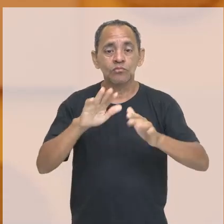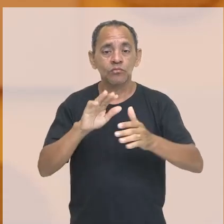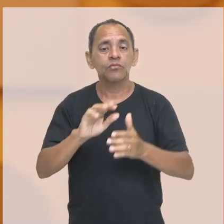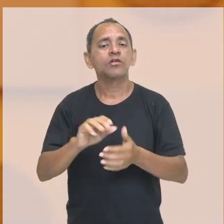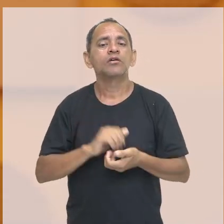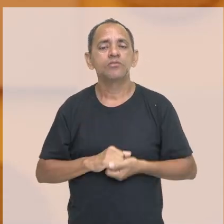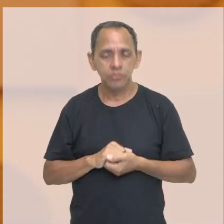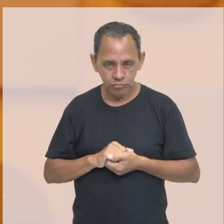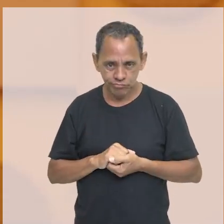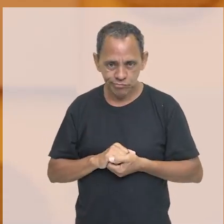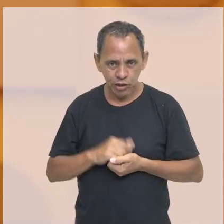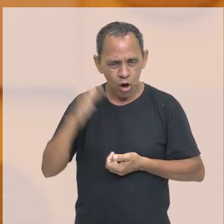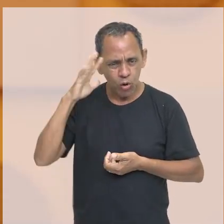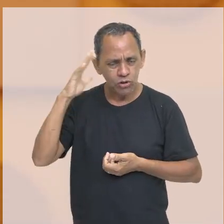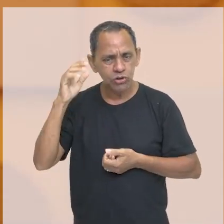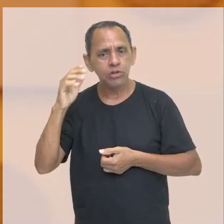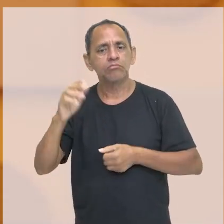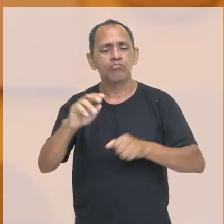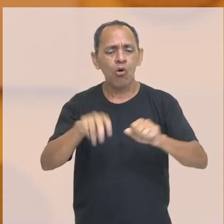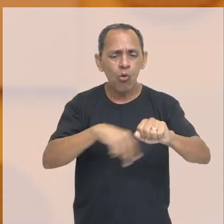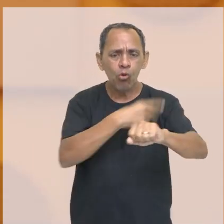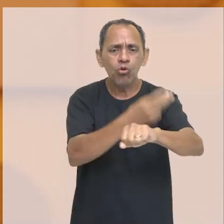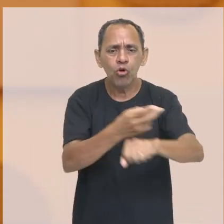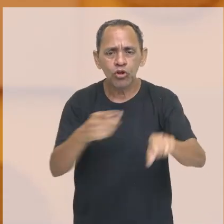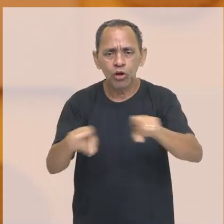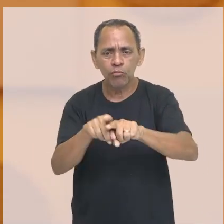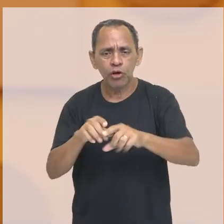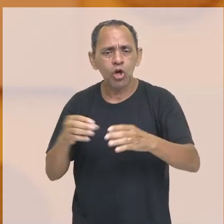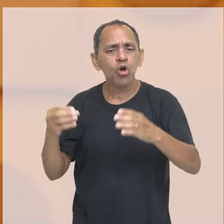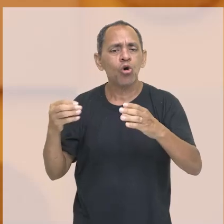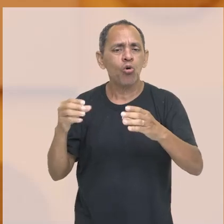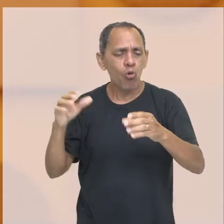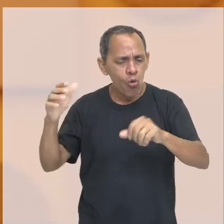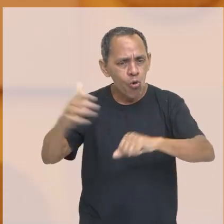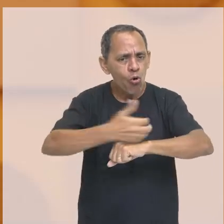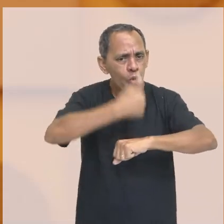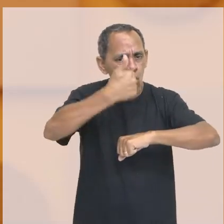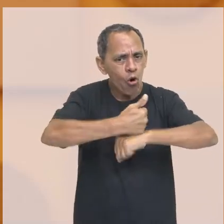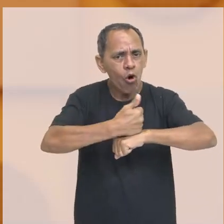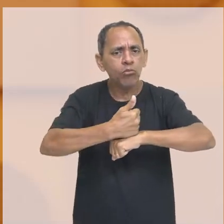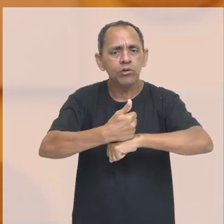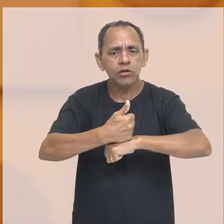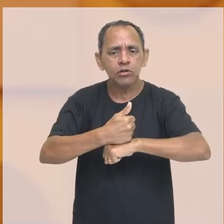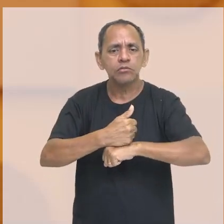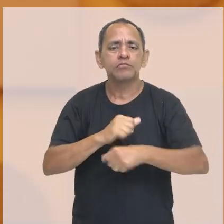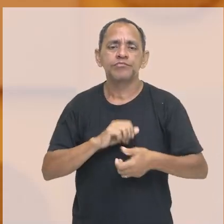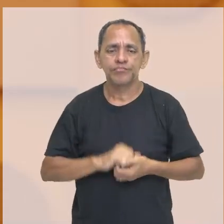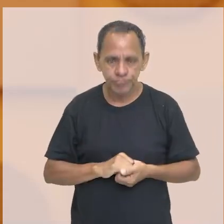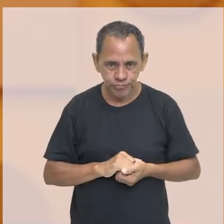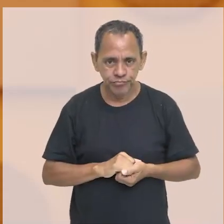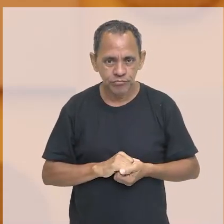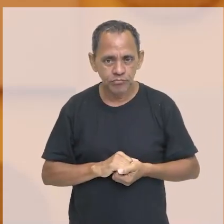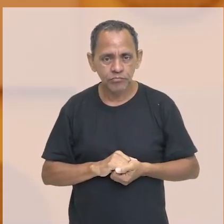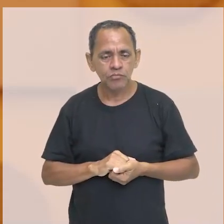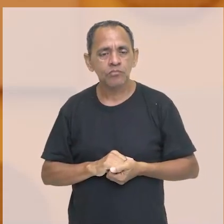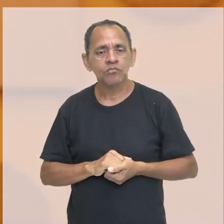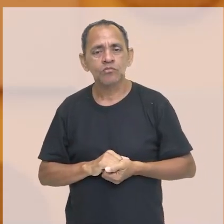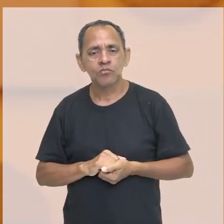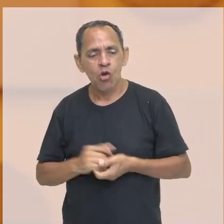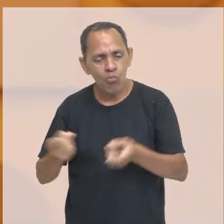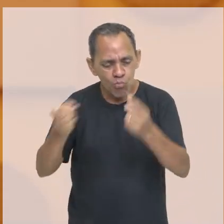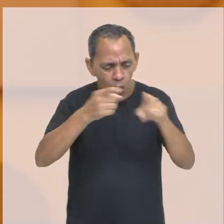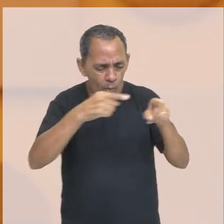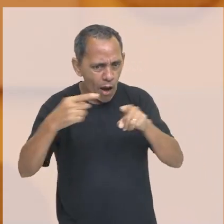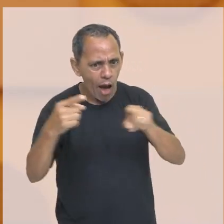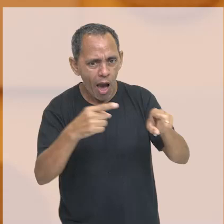golpe de Estado, ele se deu tudo por conta dessa tentativa dos comunistas de tomar o poder por meio da